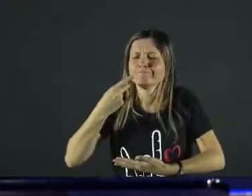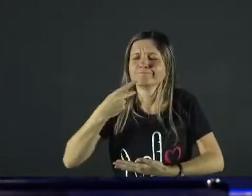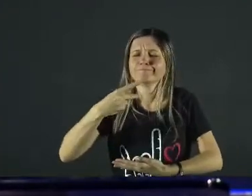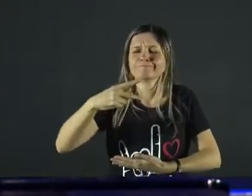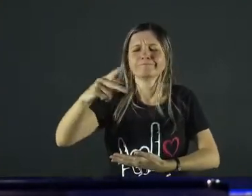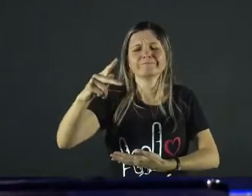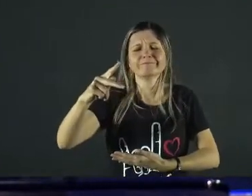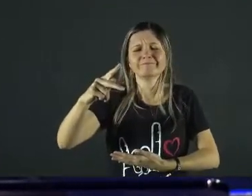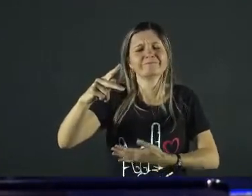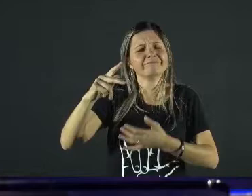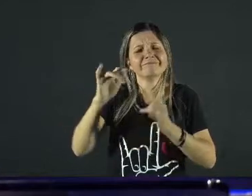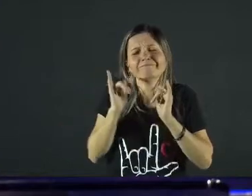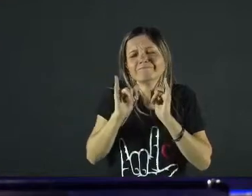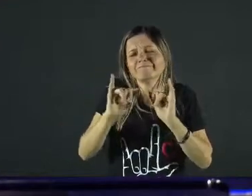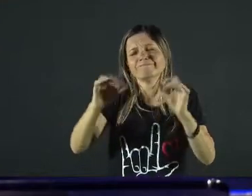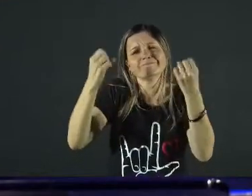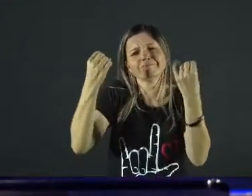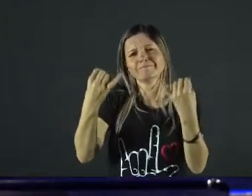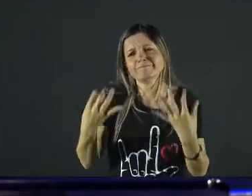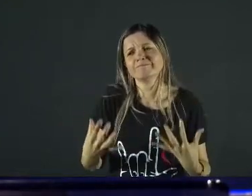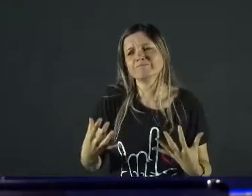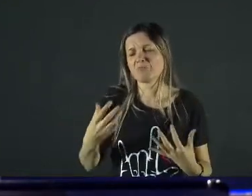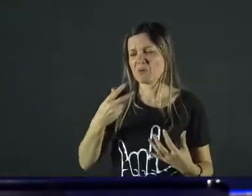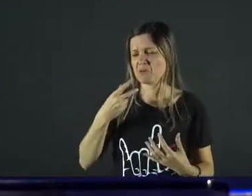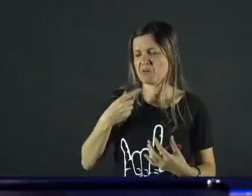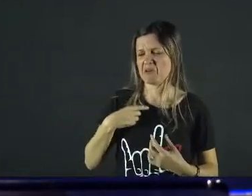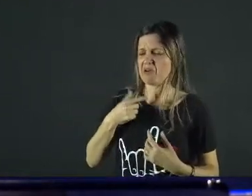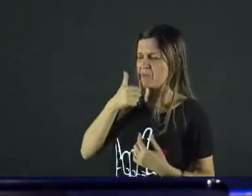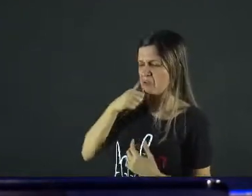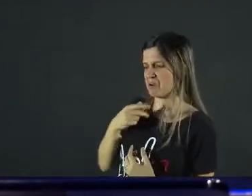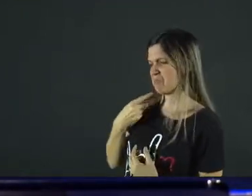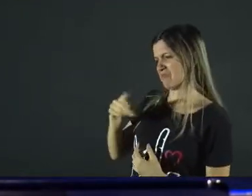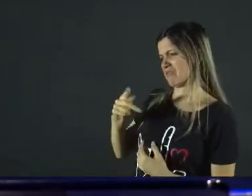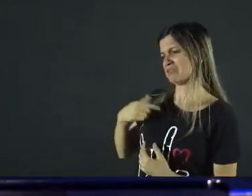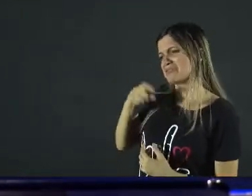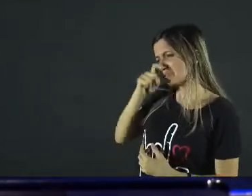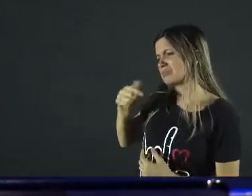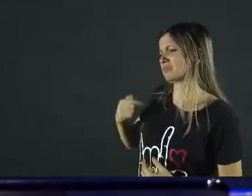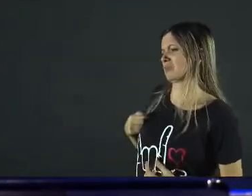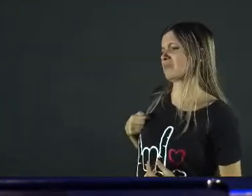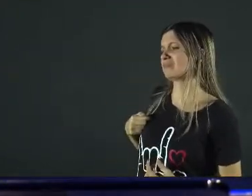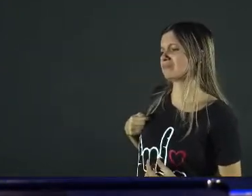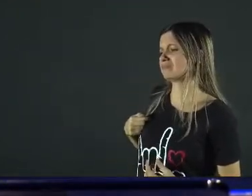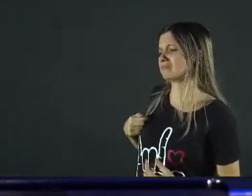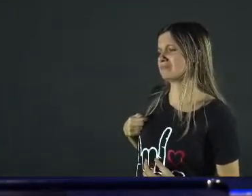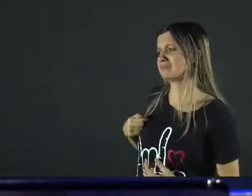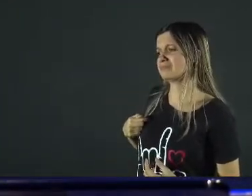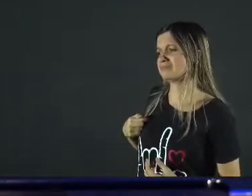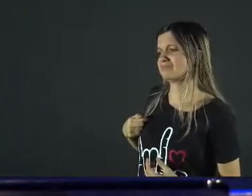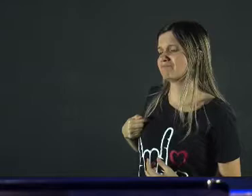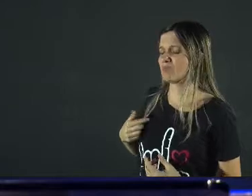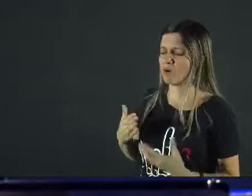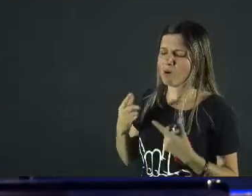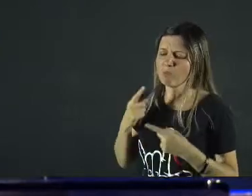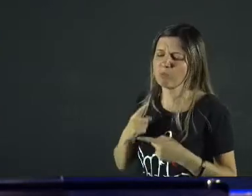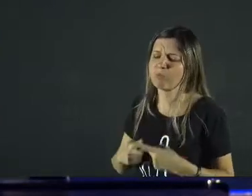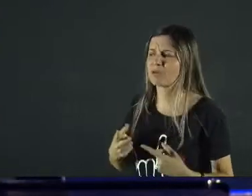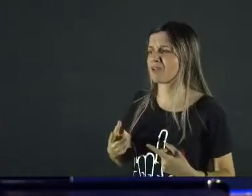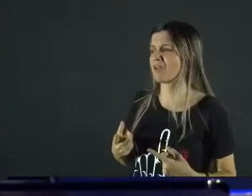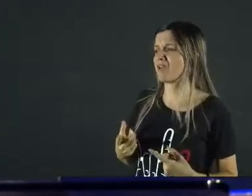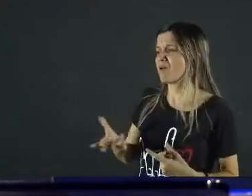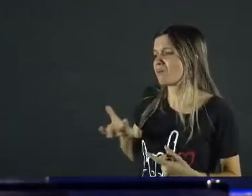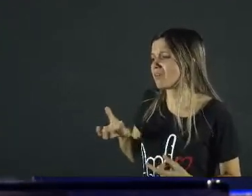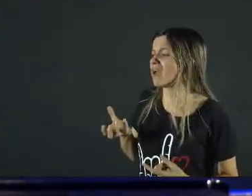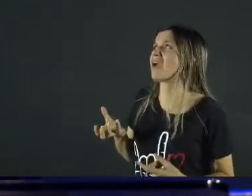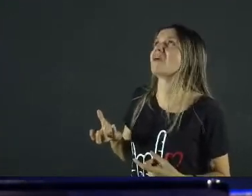para o homem de Deus é: profeta, não minta para mim. Ela estava querendo dizer assim: puxa vida, é tudo que eu mais quero, eu